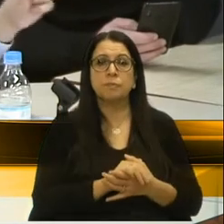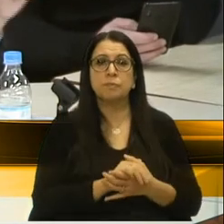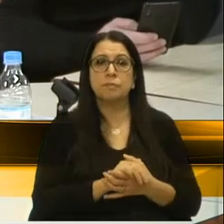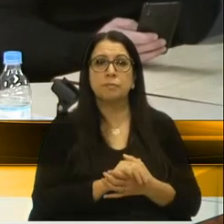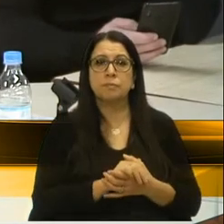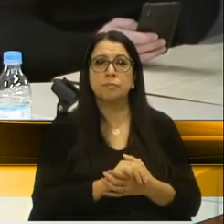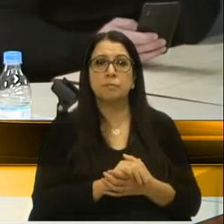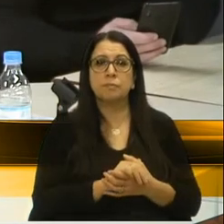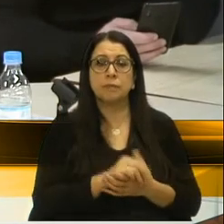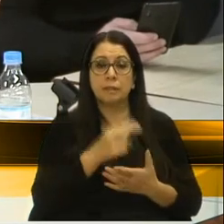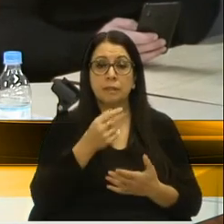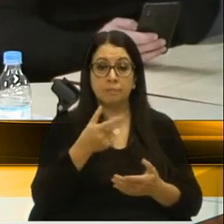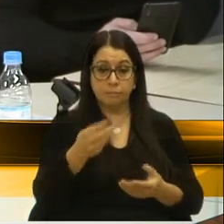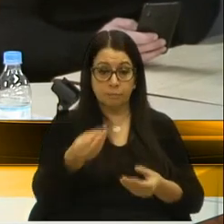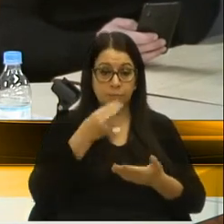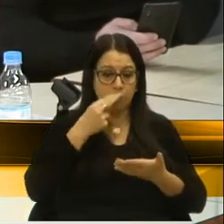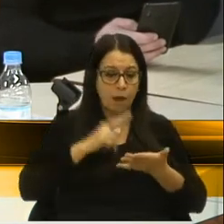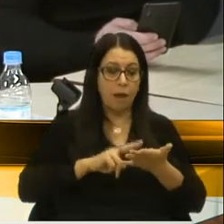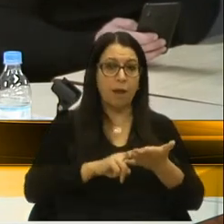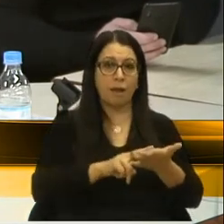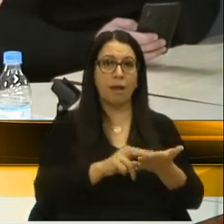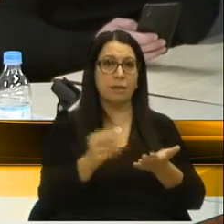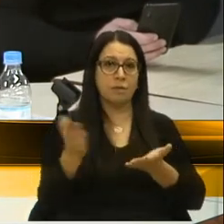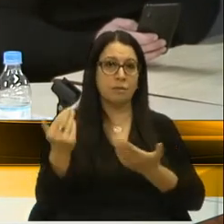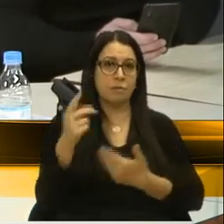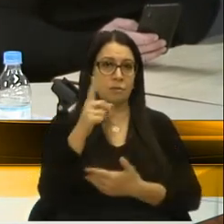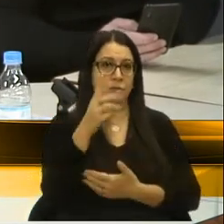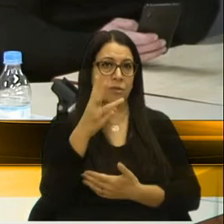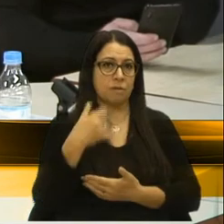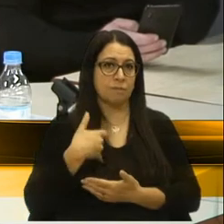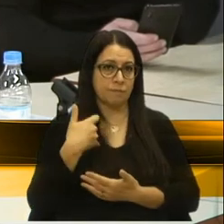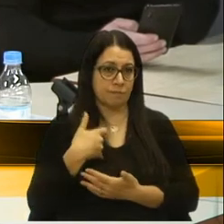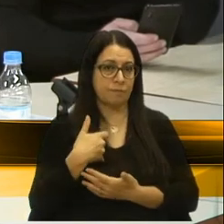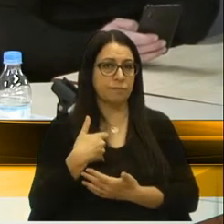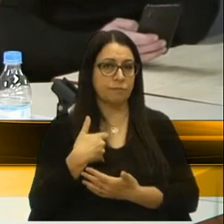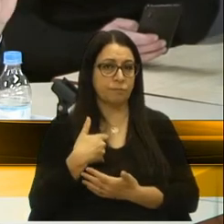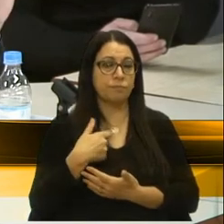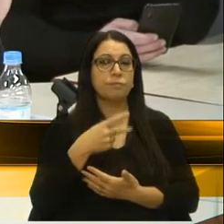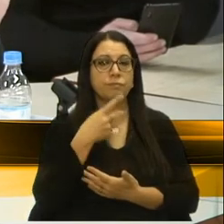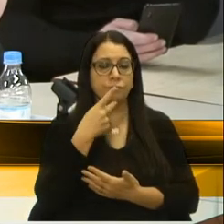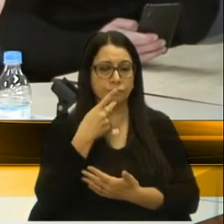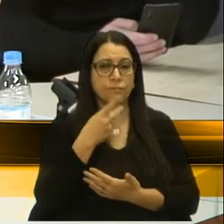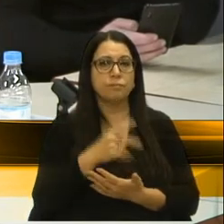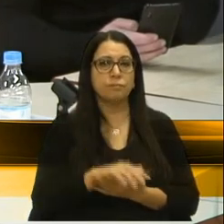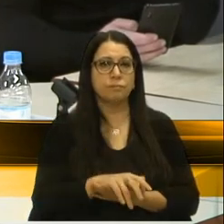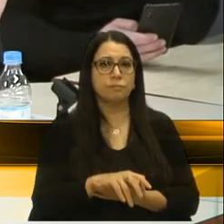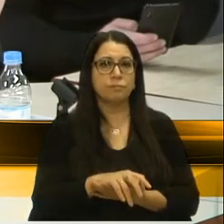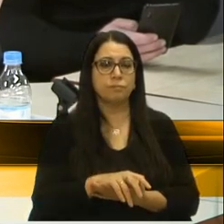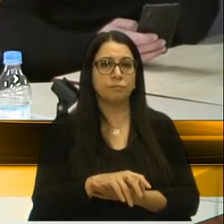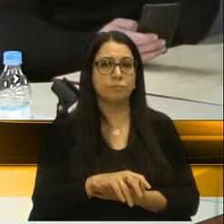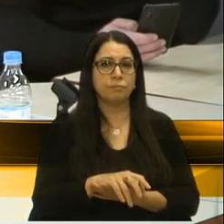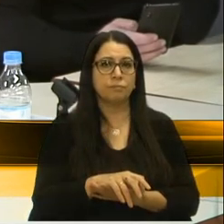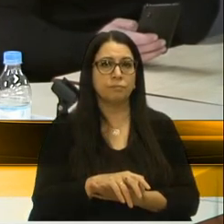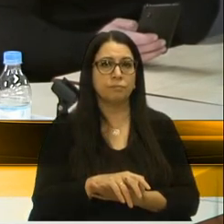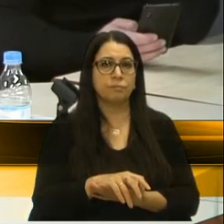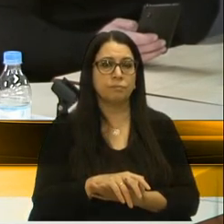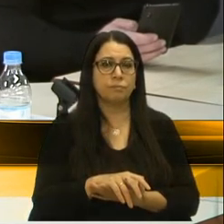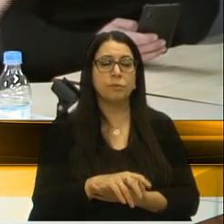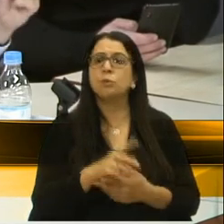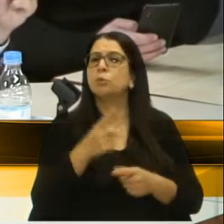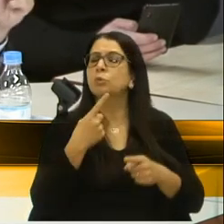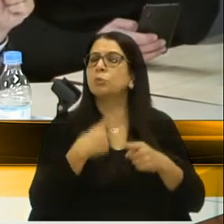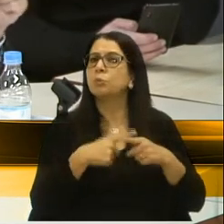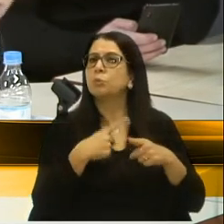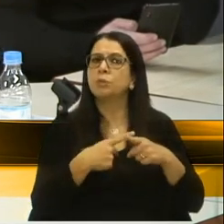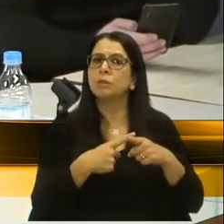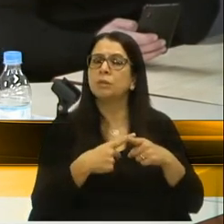recebeu uma carta de um adolescente de 13 anos falando a respeito do porquê